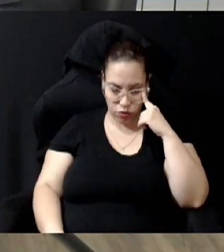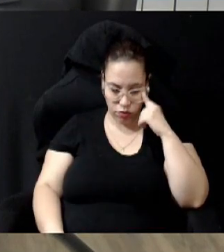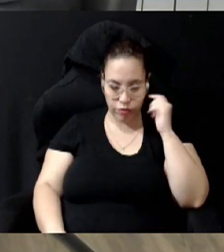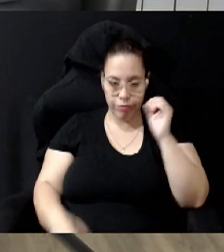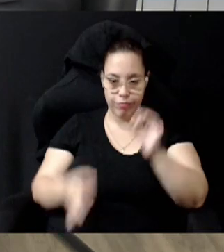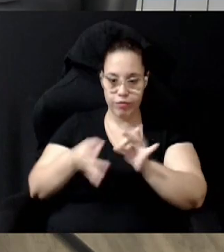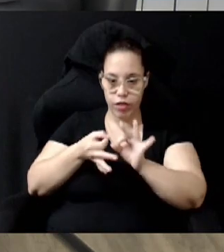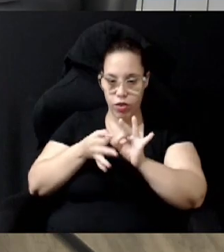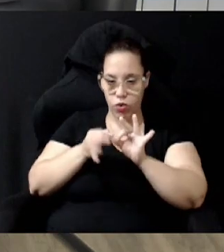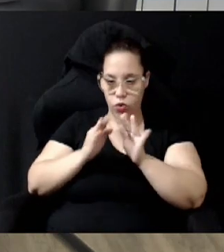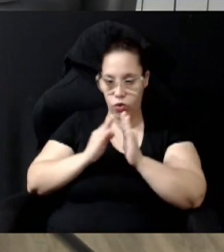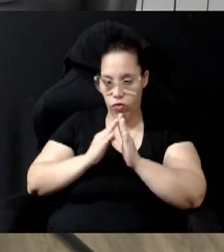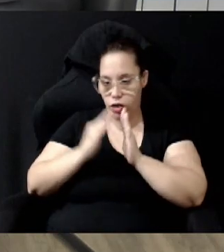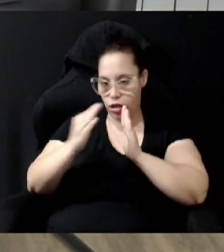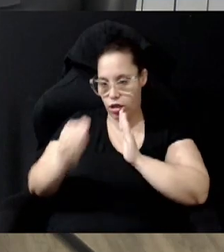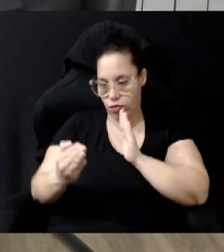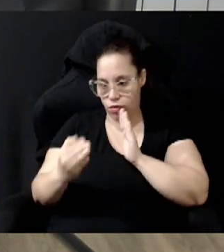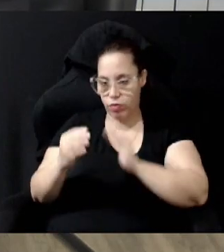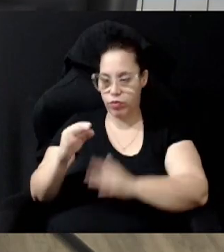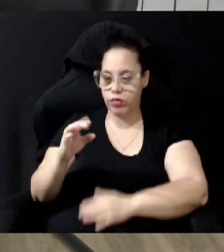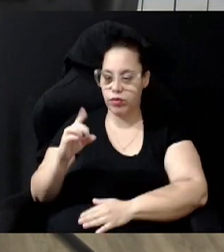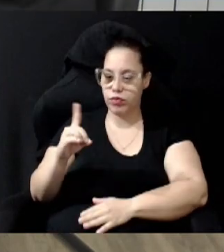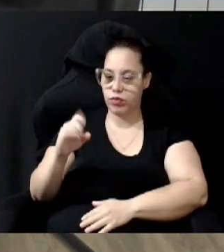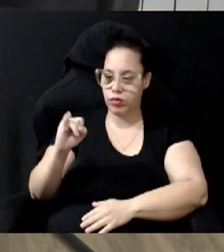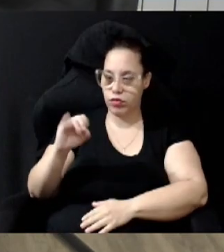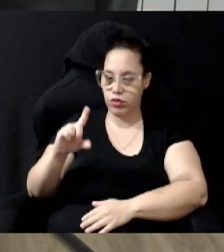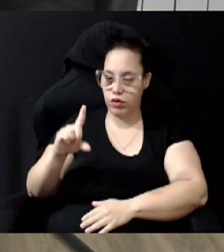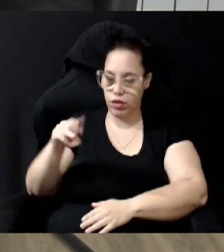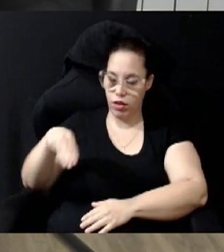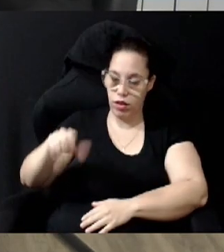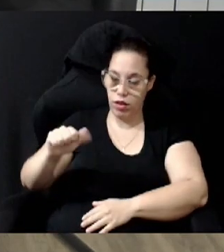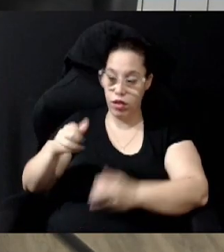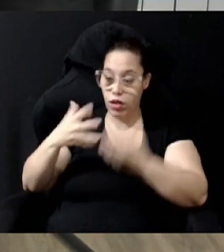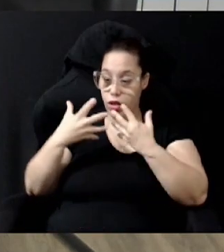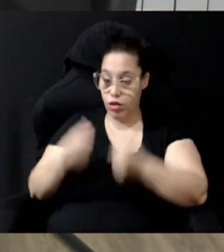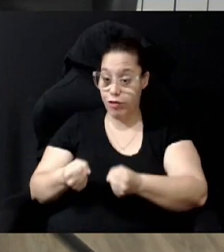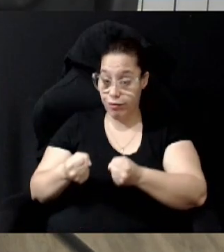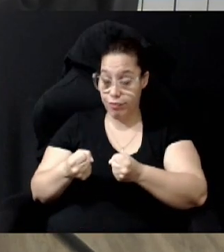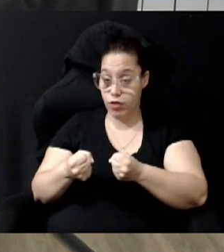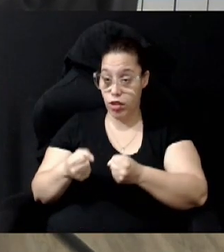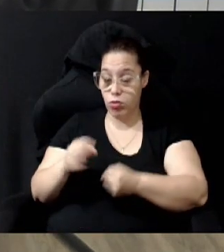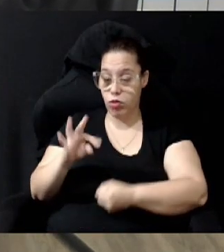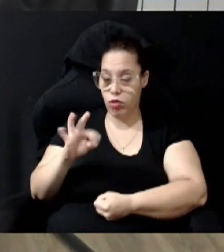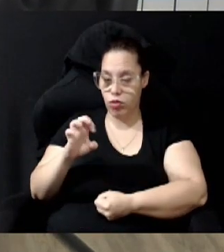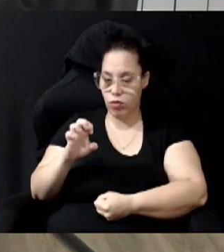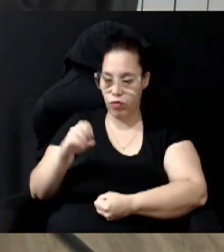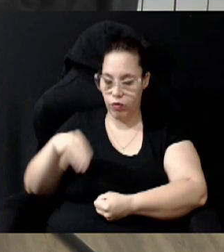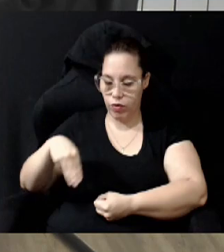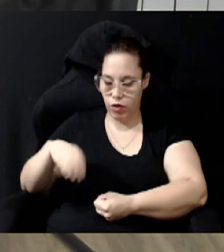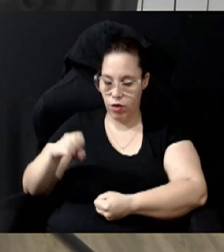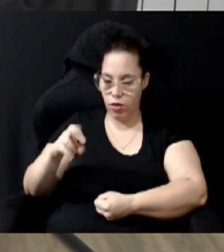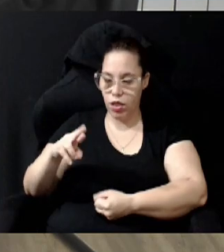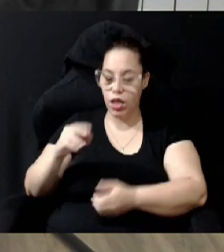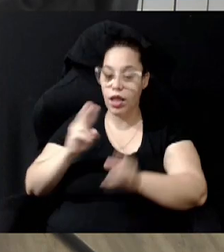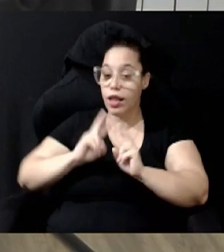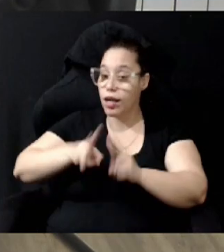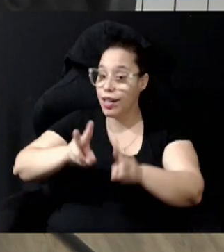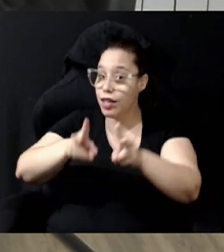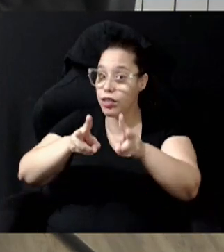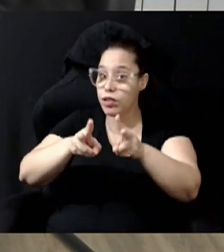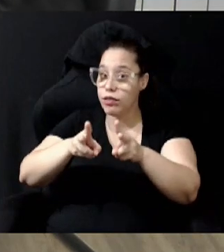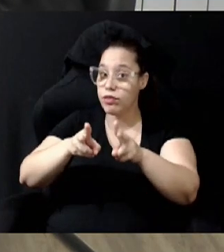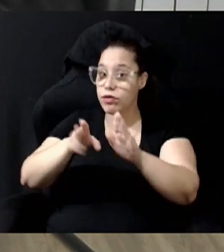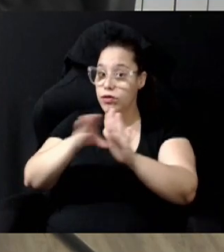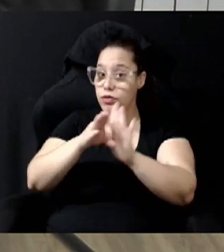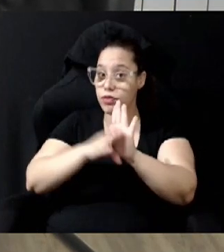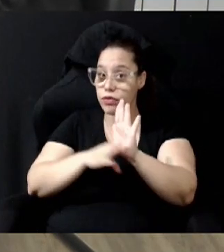e assumiram o Temer com essa tarefa, dar seguimento ao processo de privatização. Não me interrompa não, que